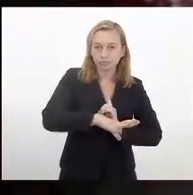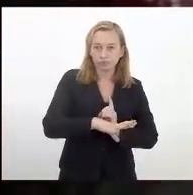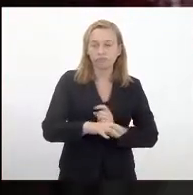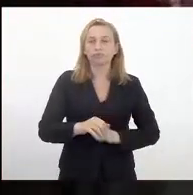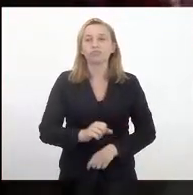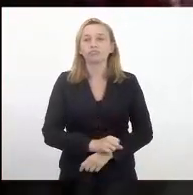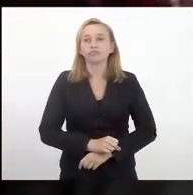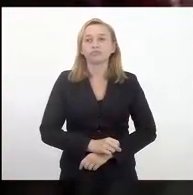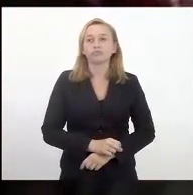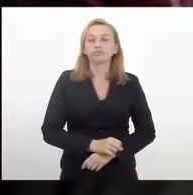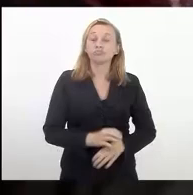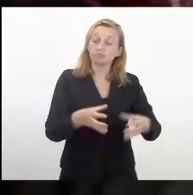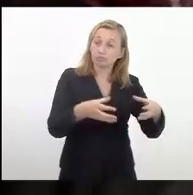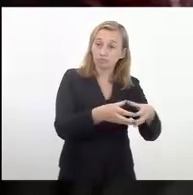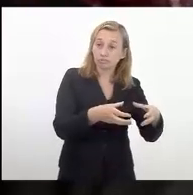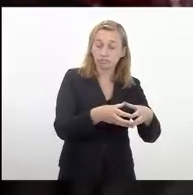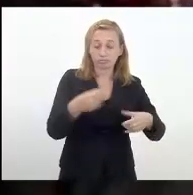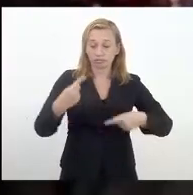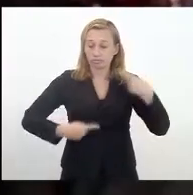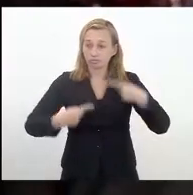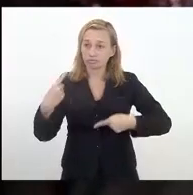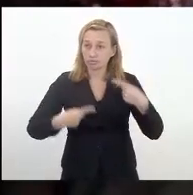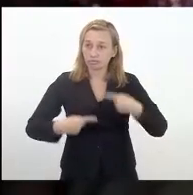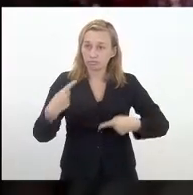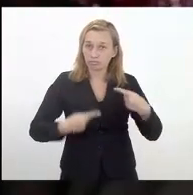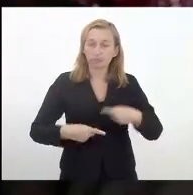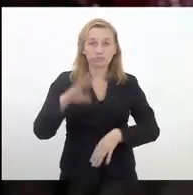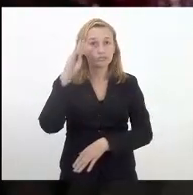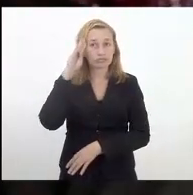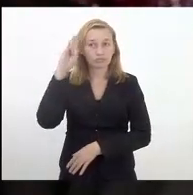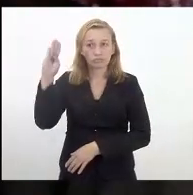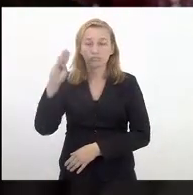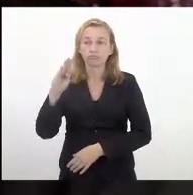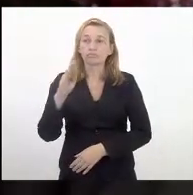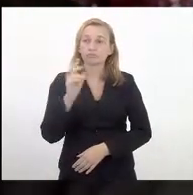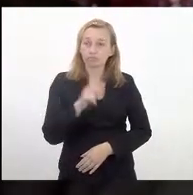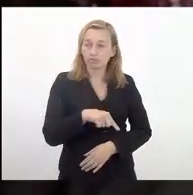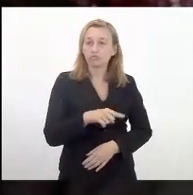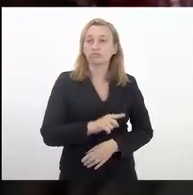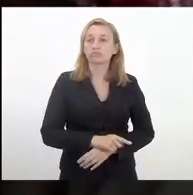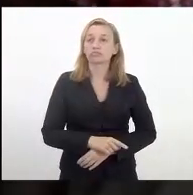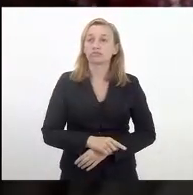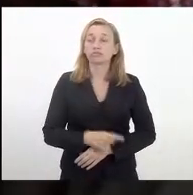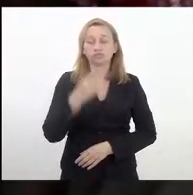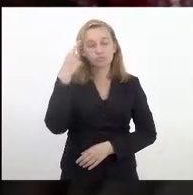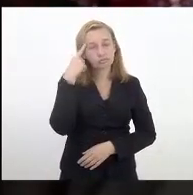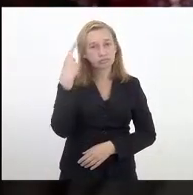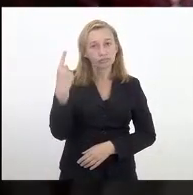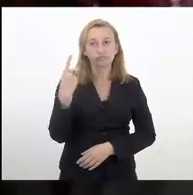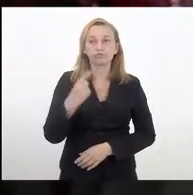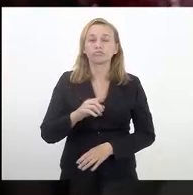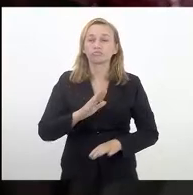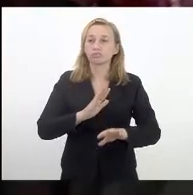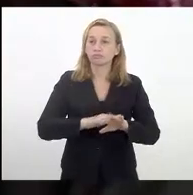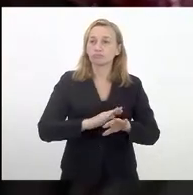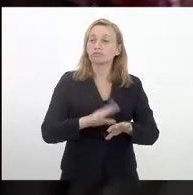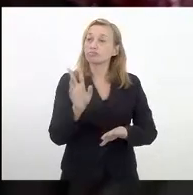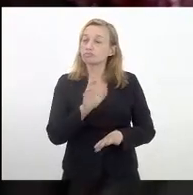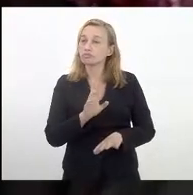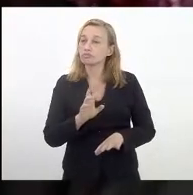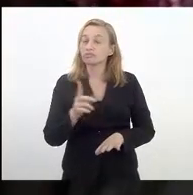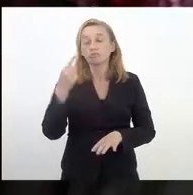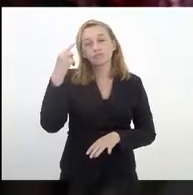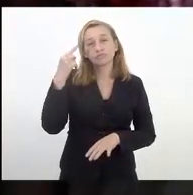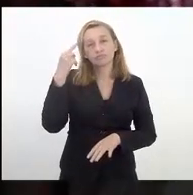entre grupos políticos elas são fundamentais né a defesa das suas ideologias dos seus